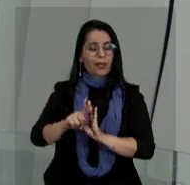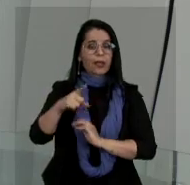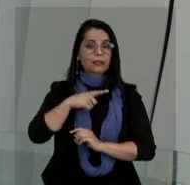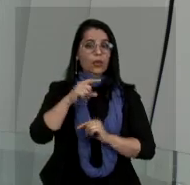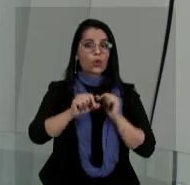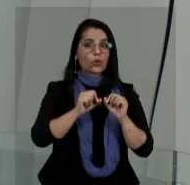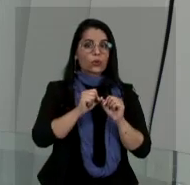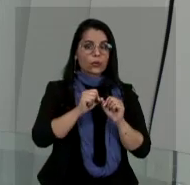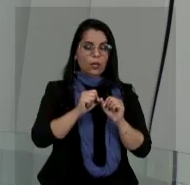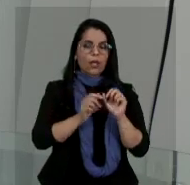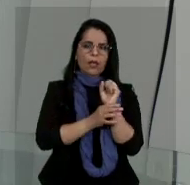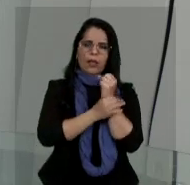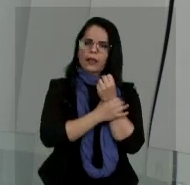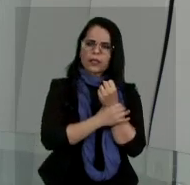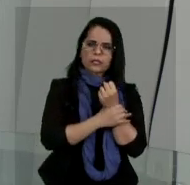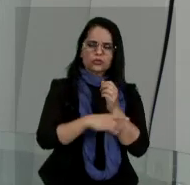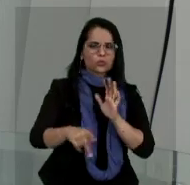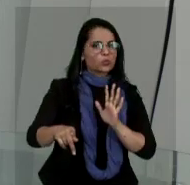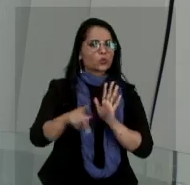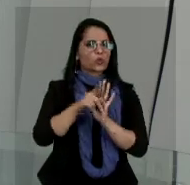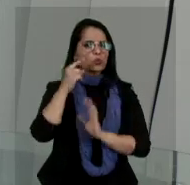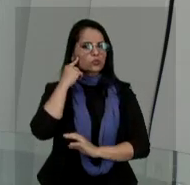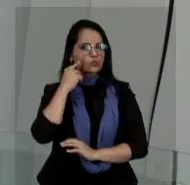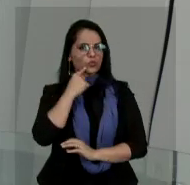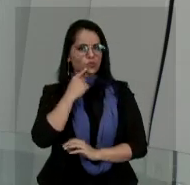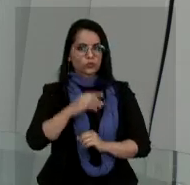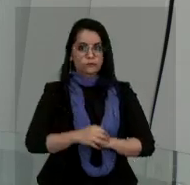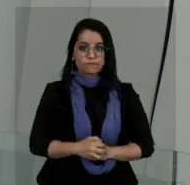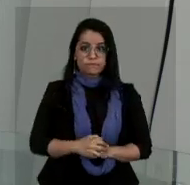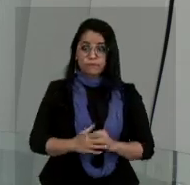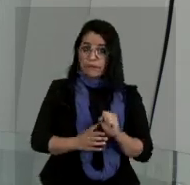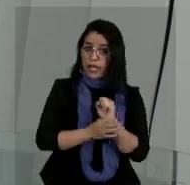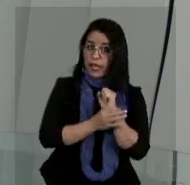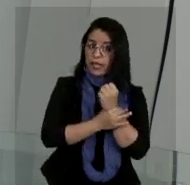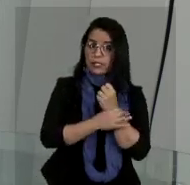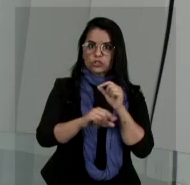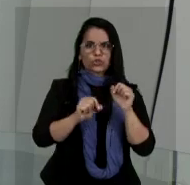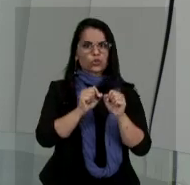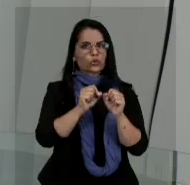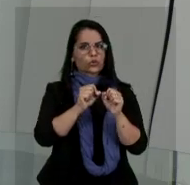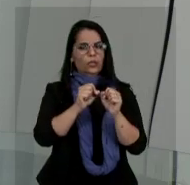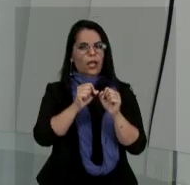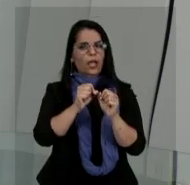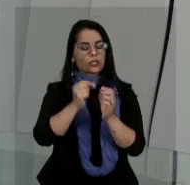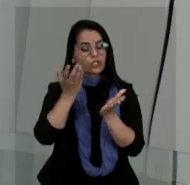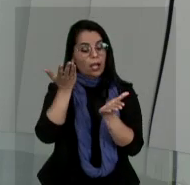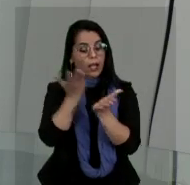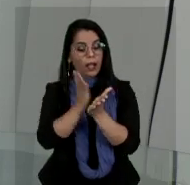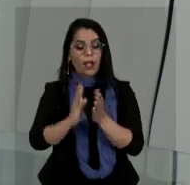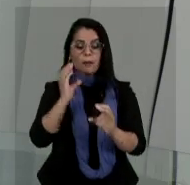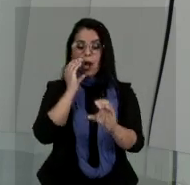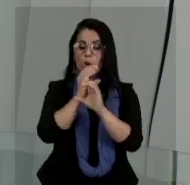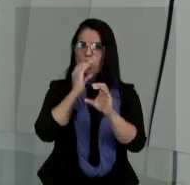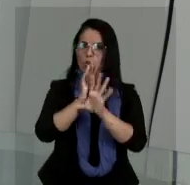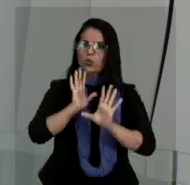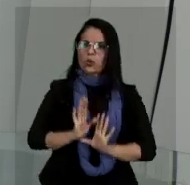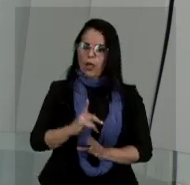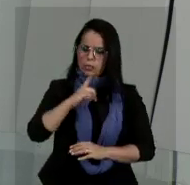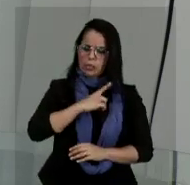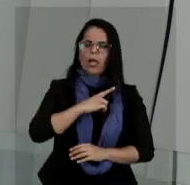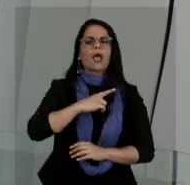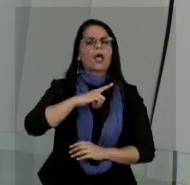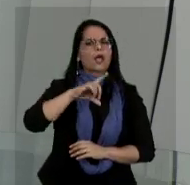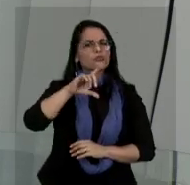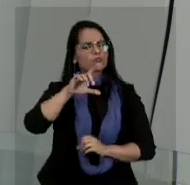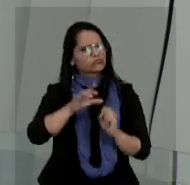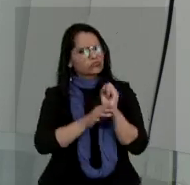especificou dão garantias mesmo ao surdo. A garantia dessa quebra de comunicação, a garantia de ter